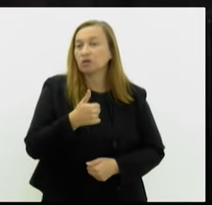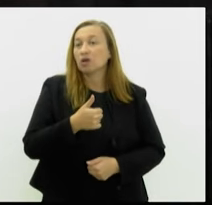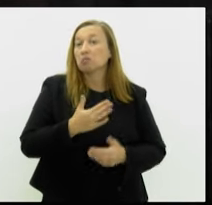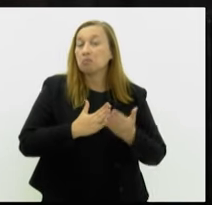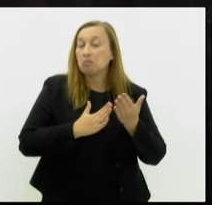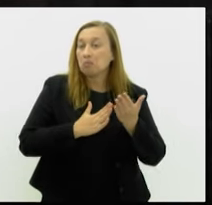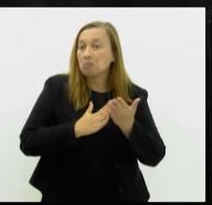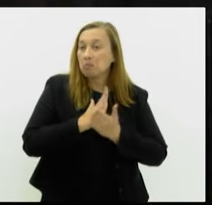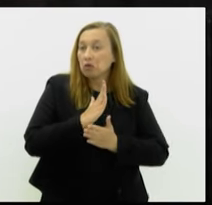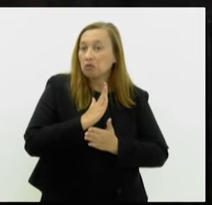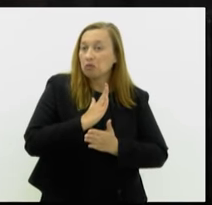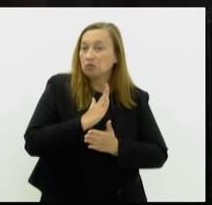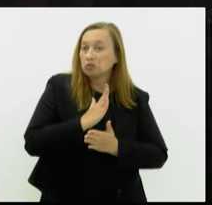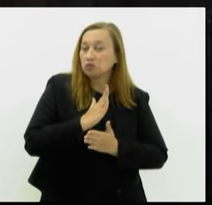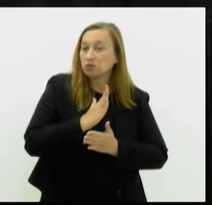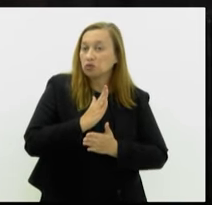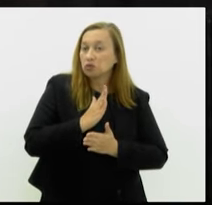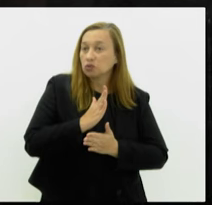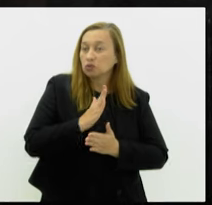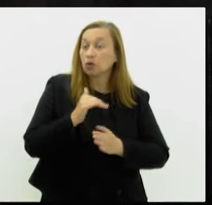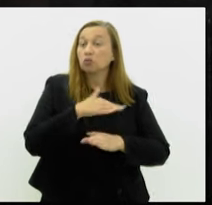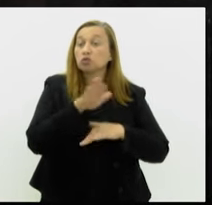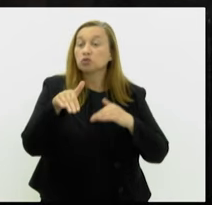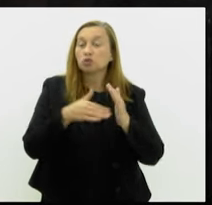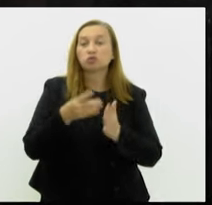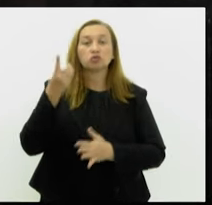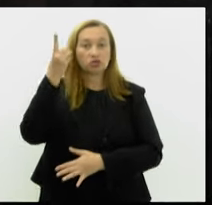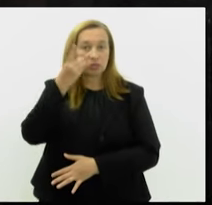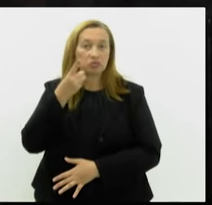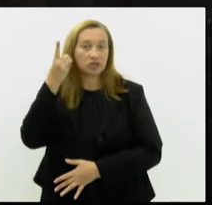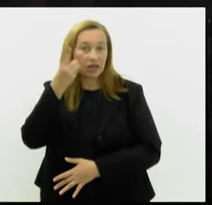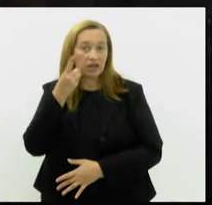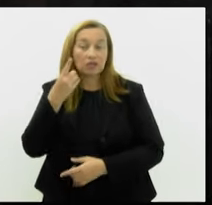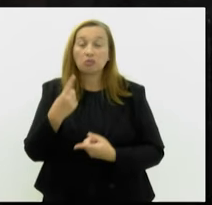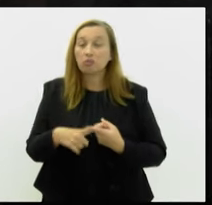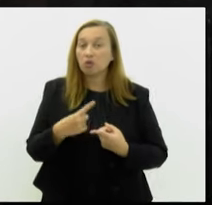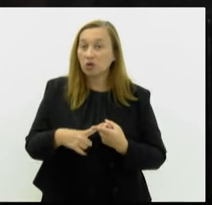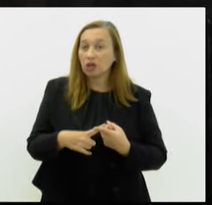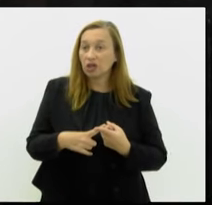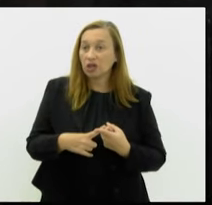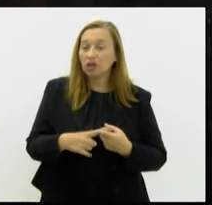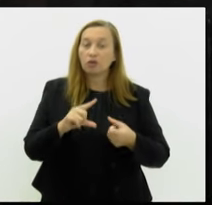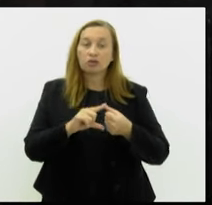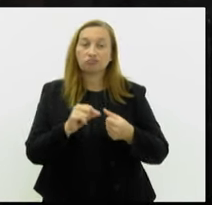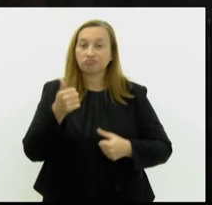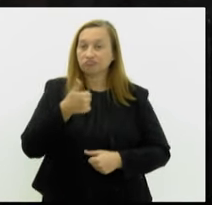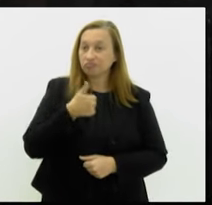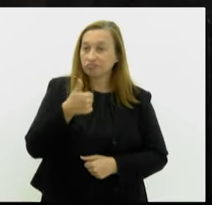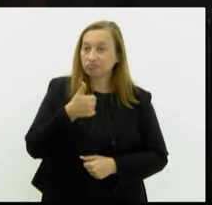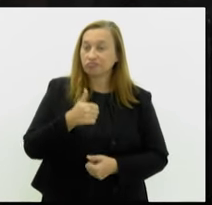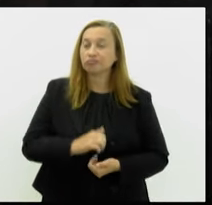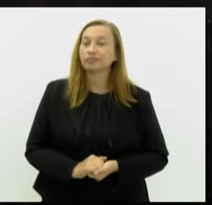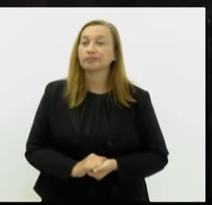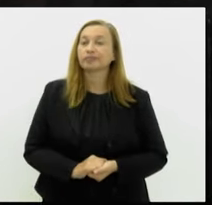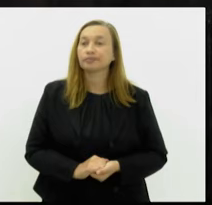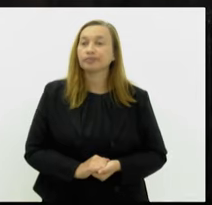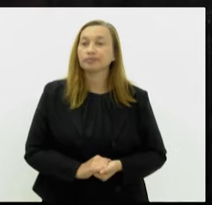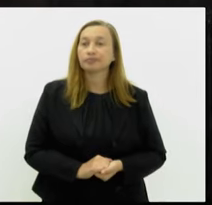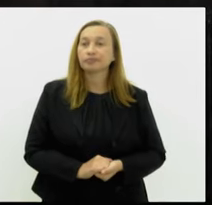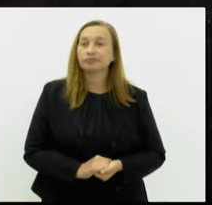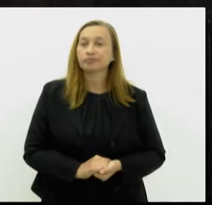aprovado por unanimidade. Porque o artigo 1º diz